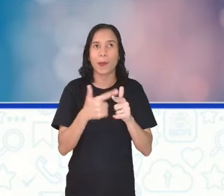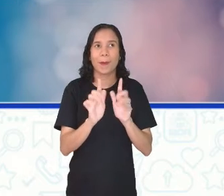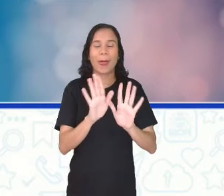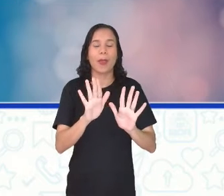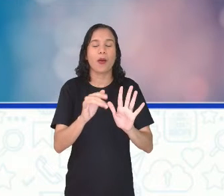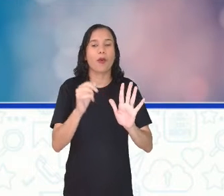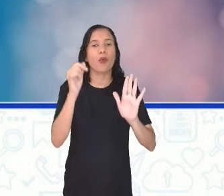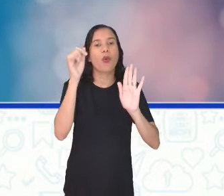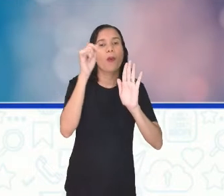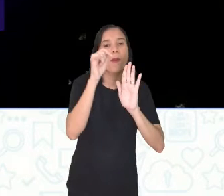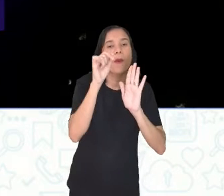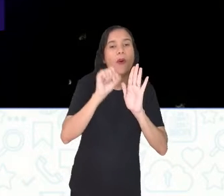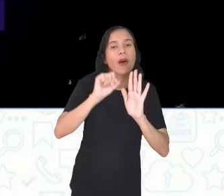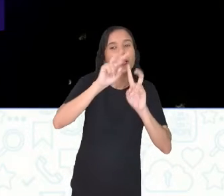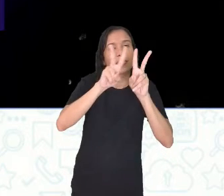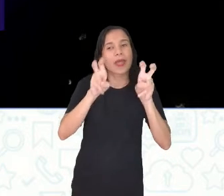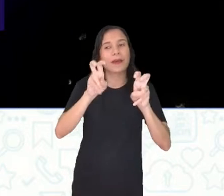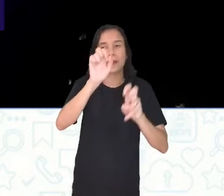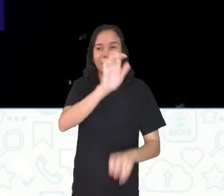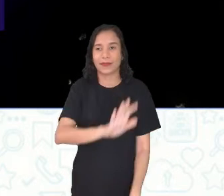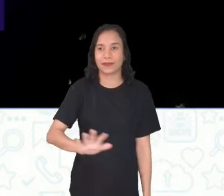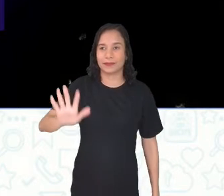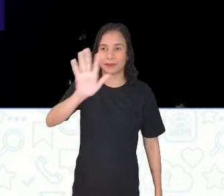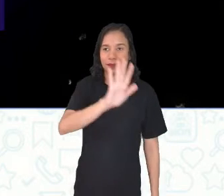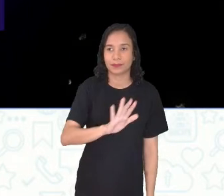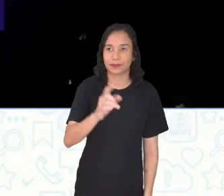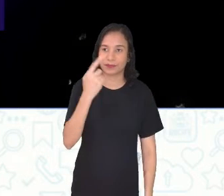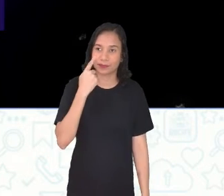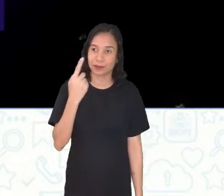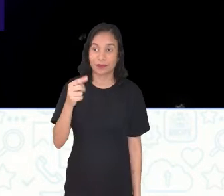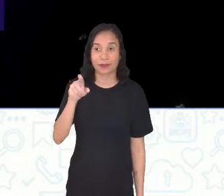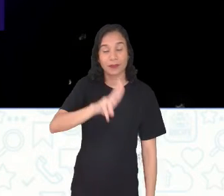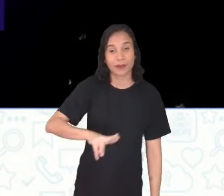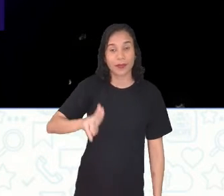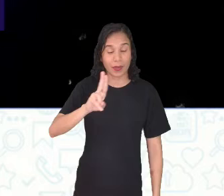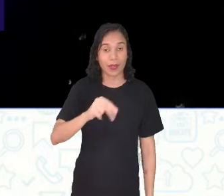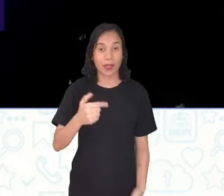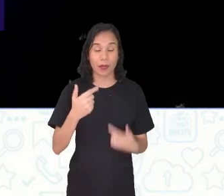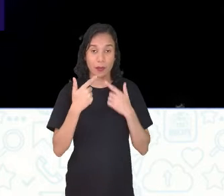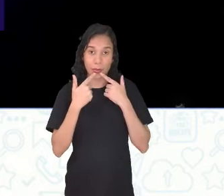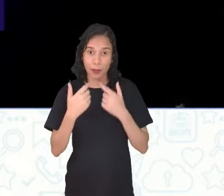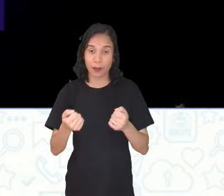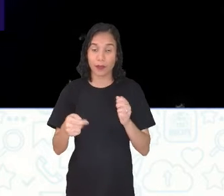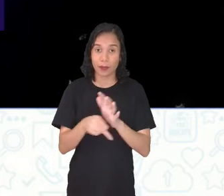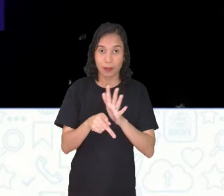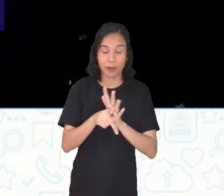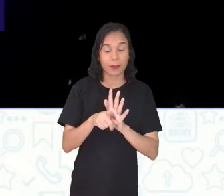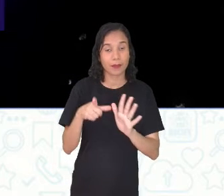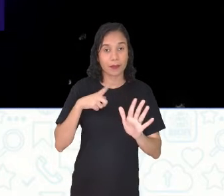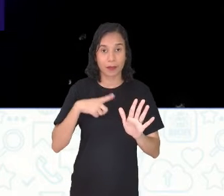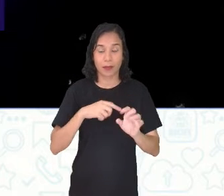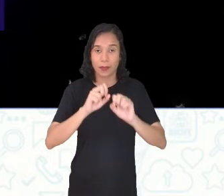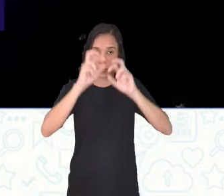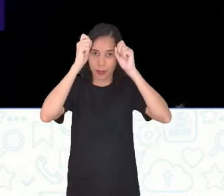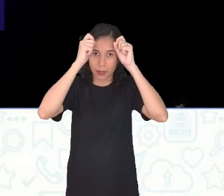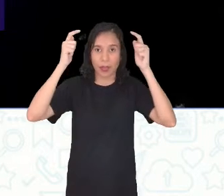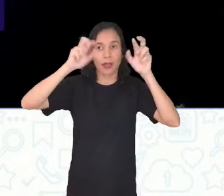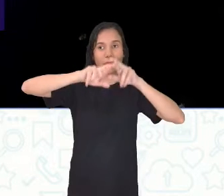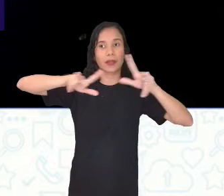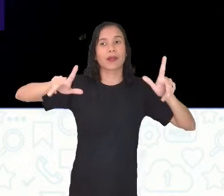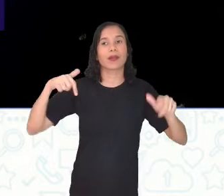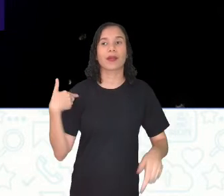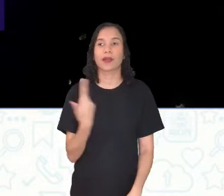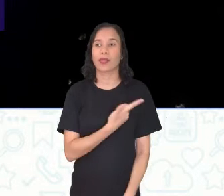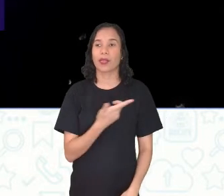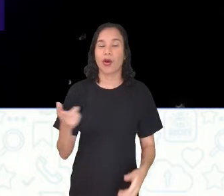questões universais, tá? E utiliza uma linguagem conotativa e polissêmica. A gente mexeu, a gente volta